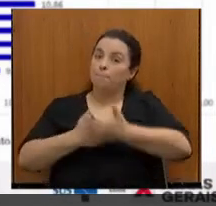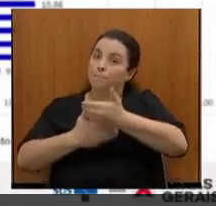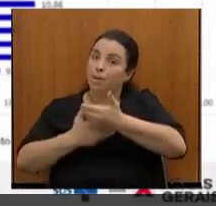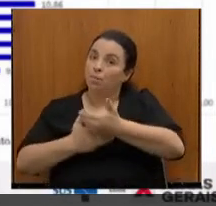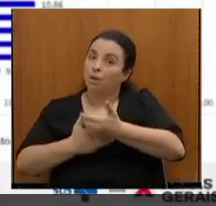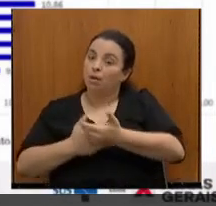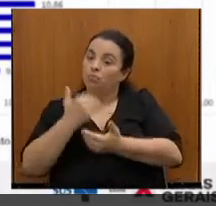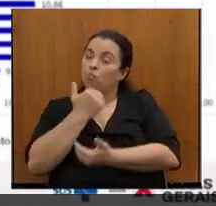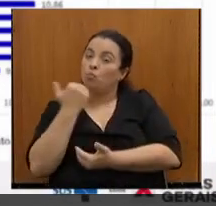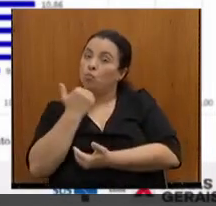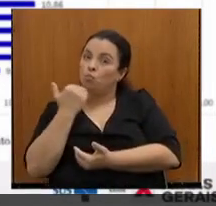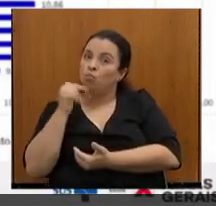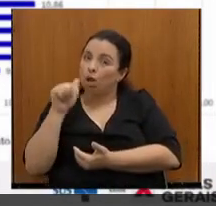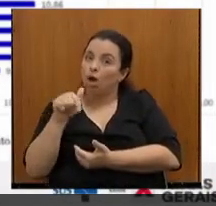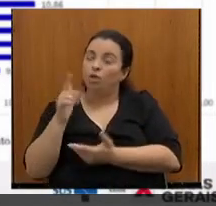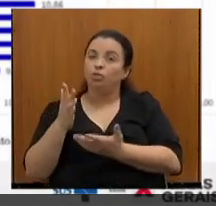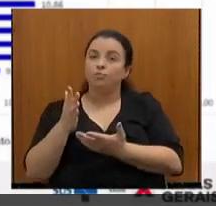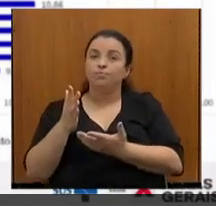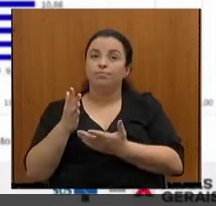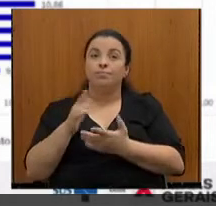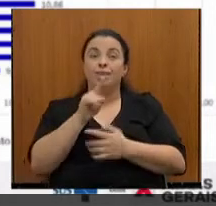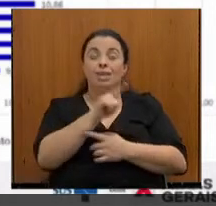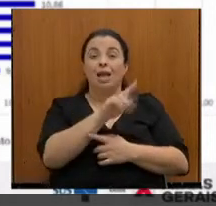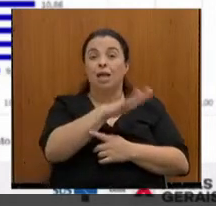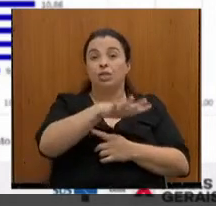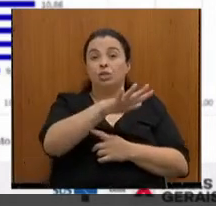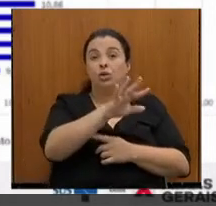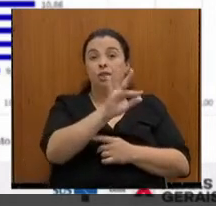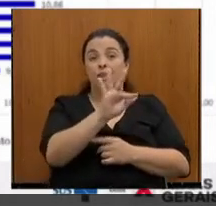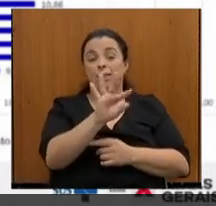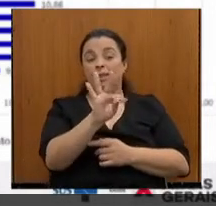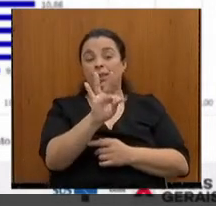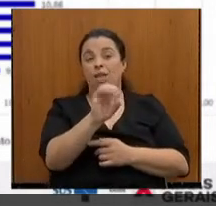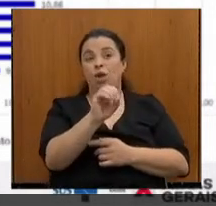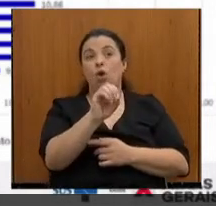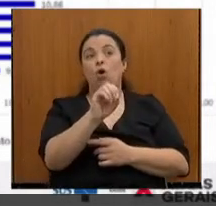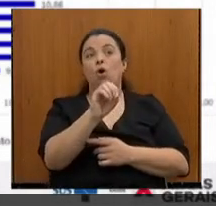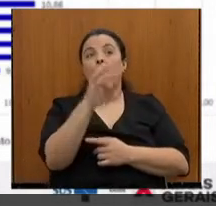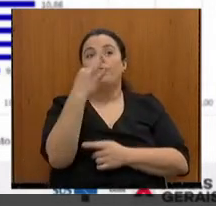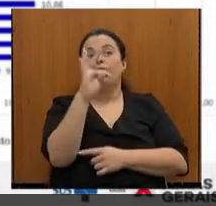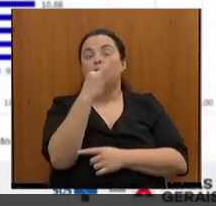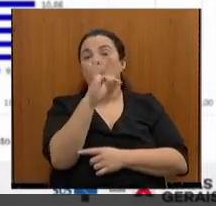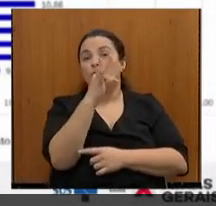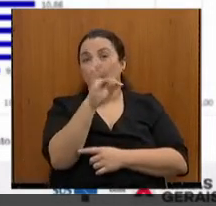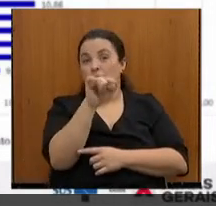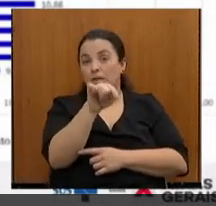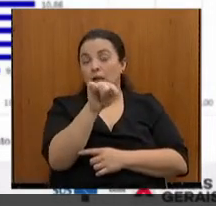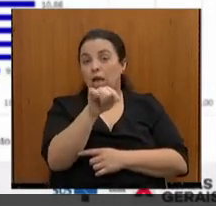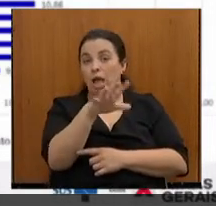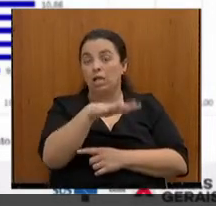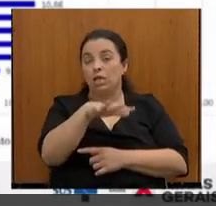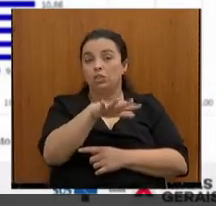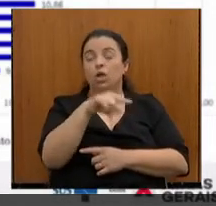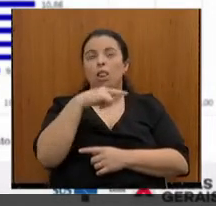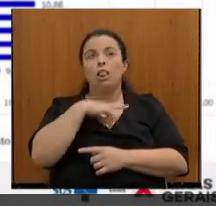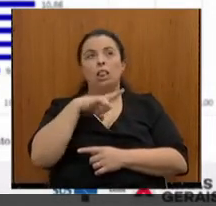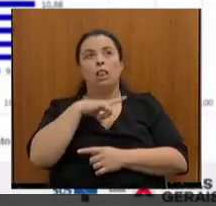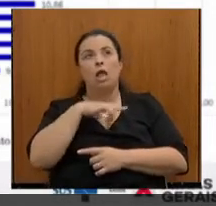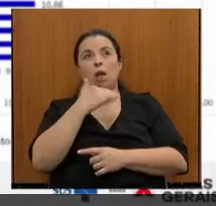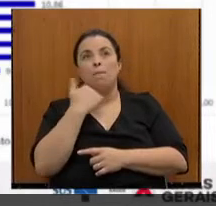que é o outro gráfico, a região de Teófilo Otoni tem uma mortalidade infantil em torno